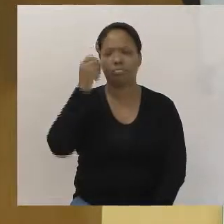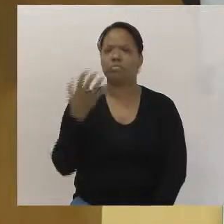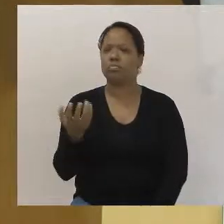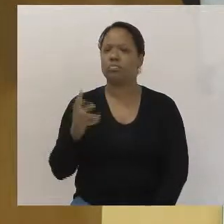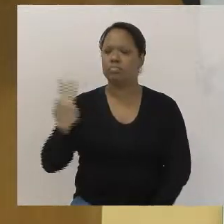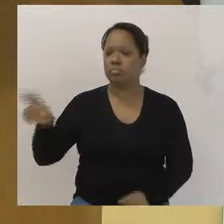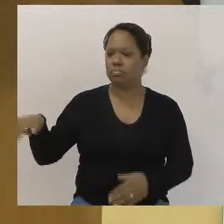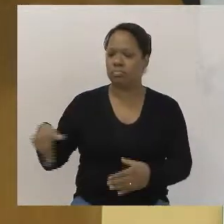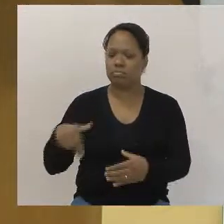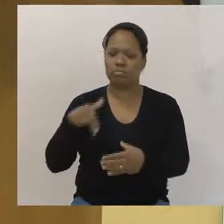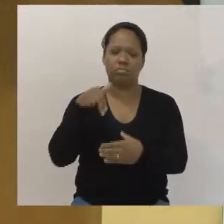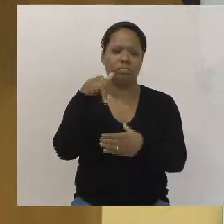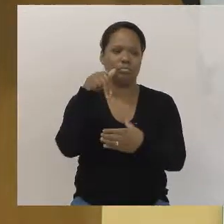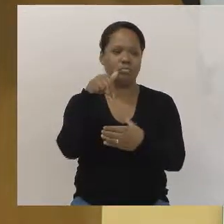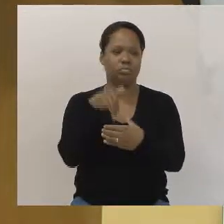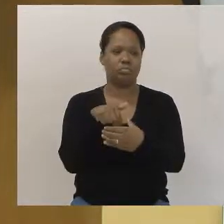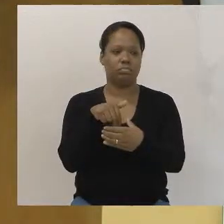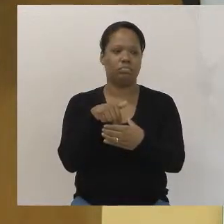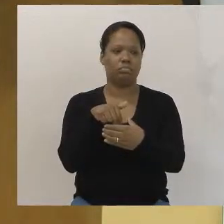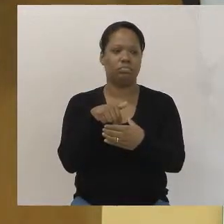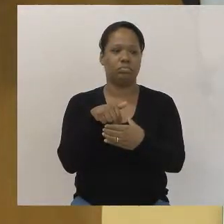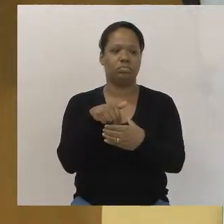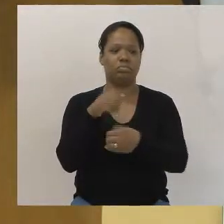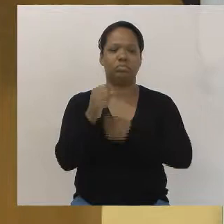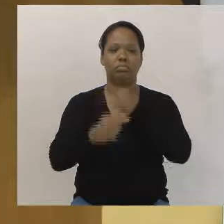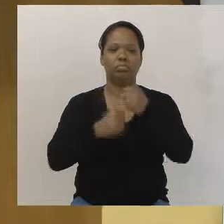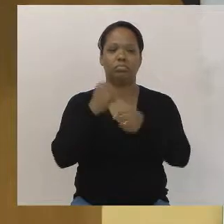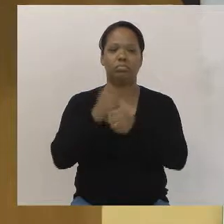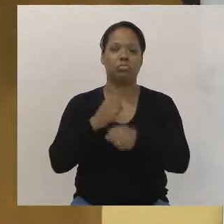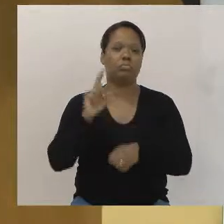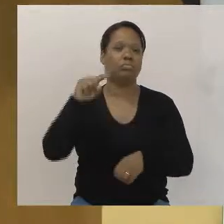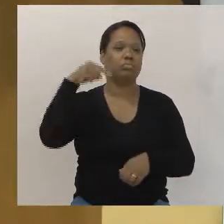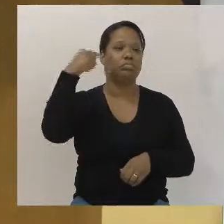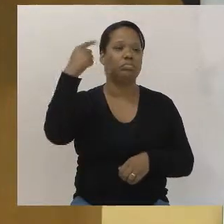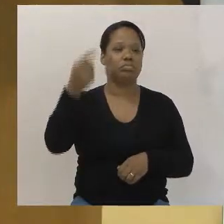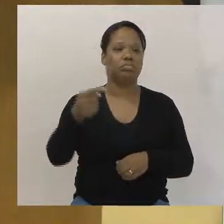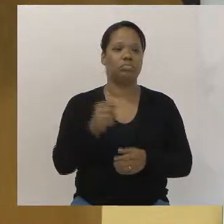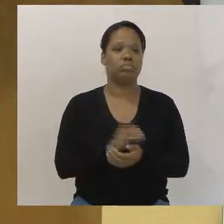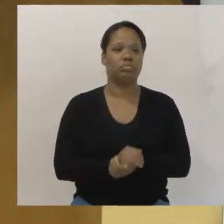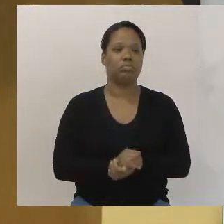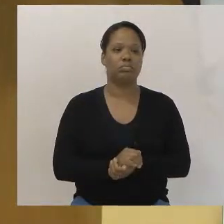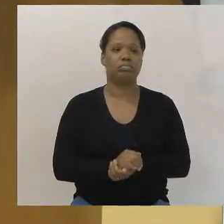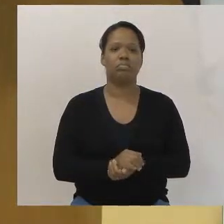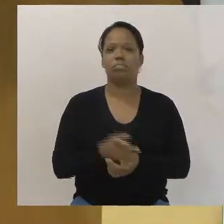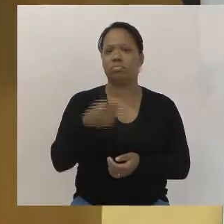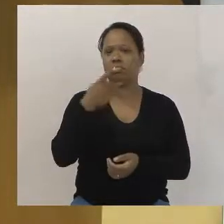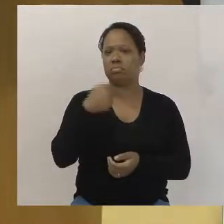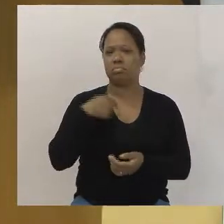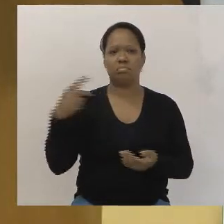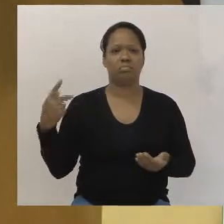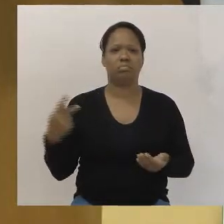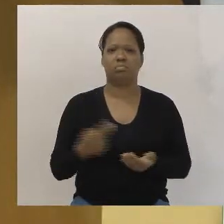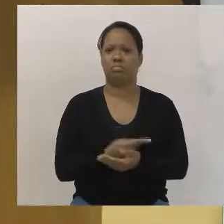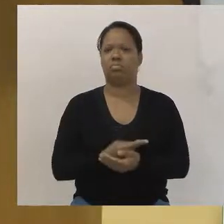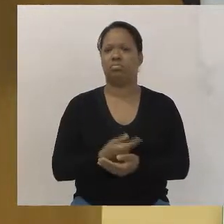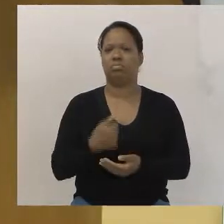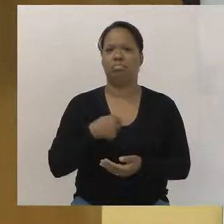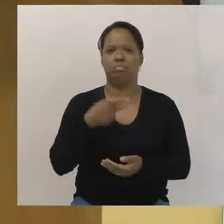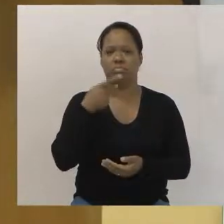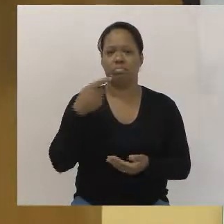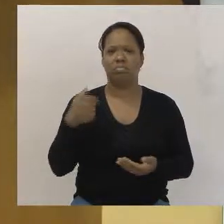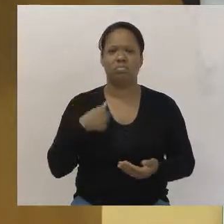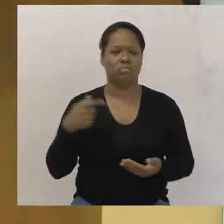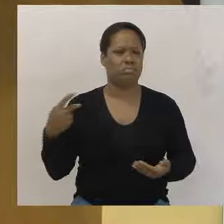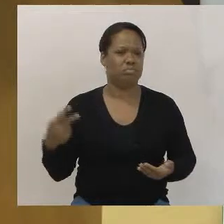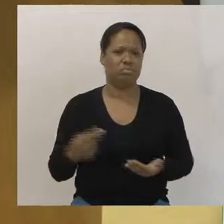aqui nessa tribuna no final do ano que vem e dizer que eu estava completamente errado também de errado